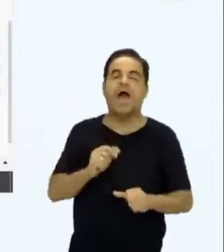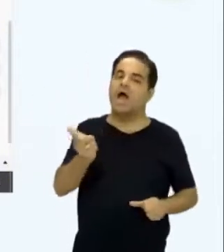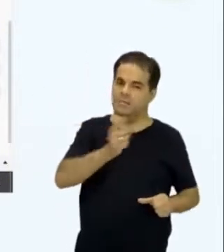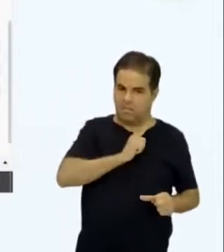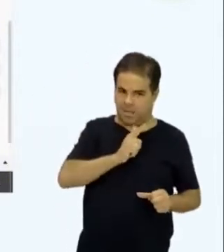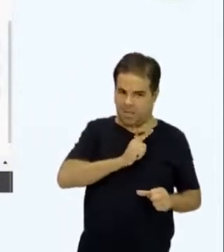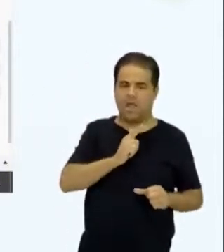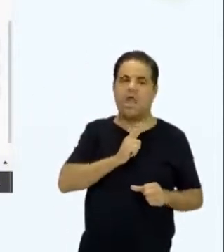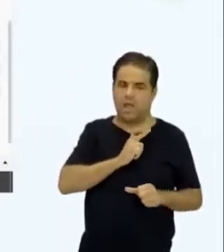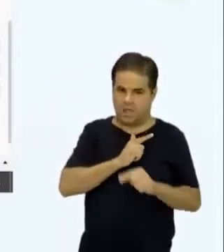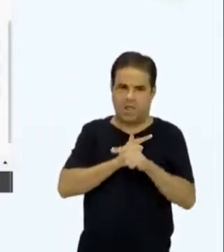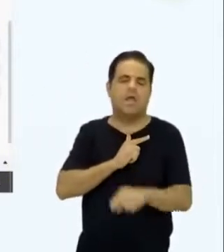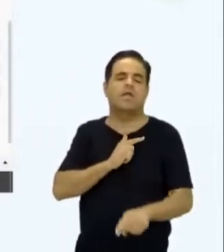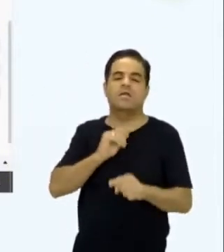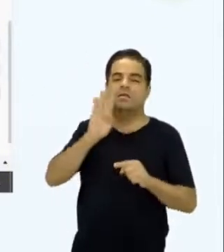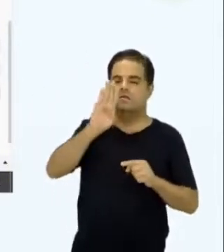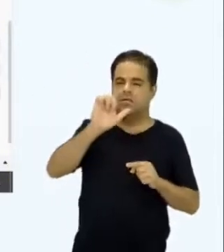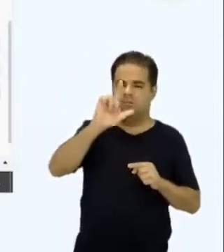esse bloquinho,